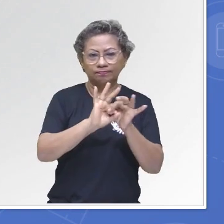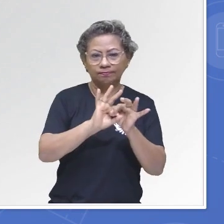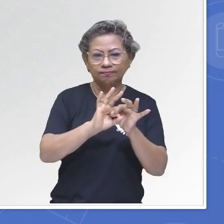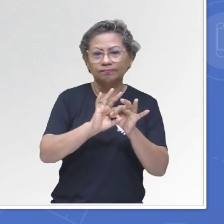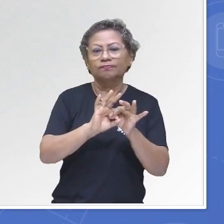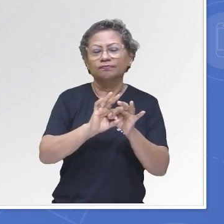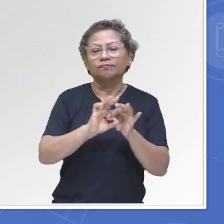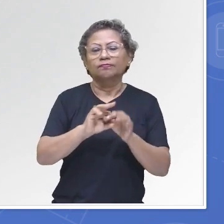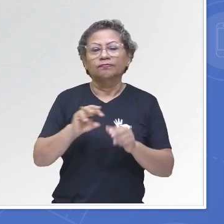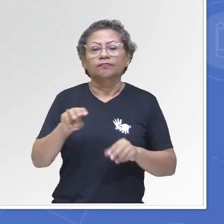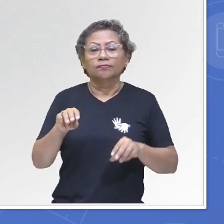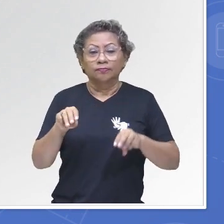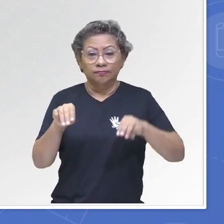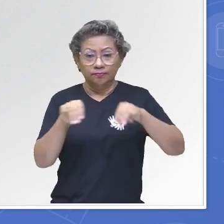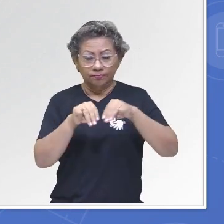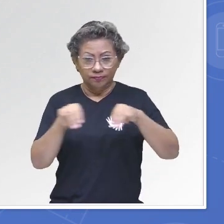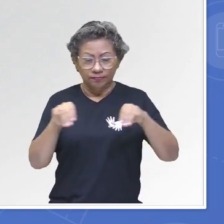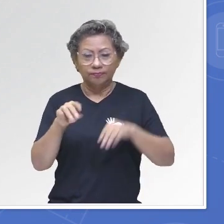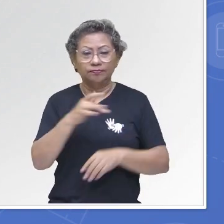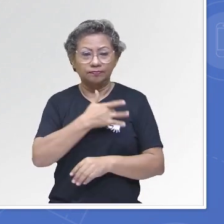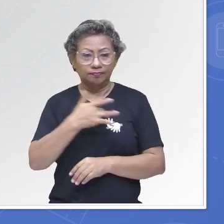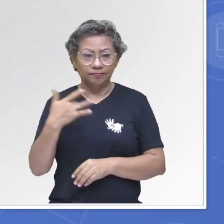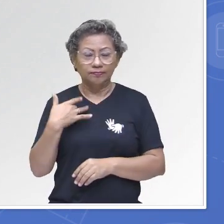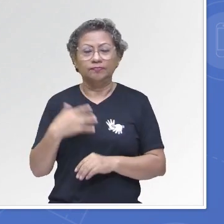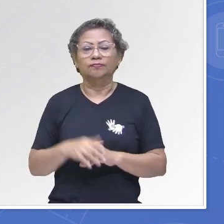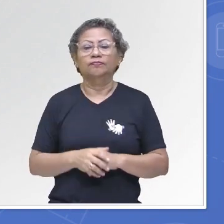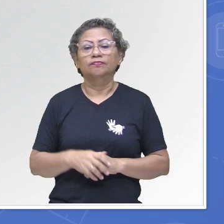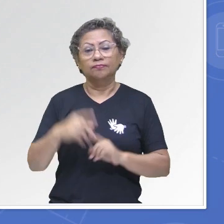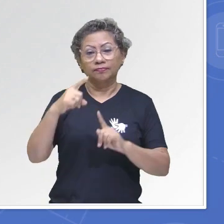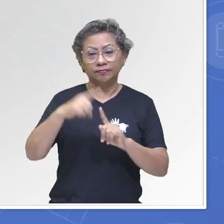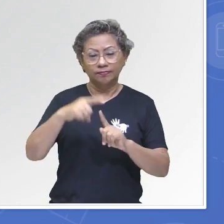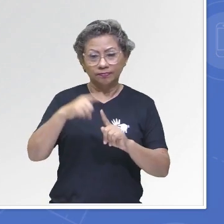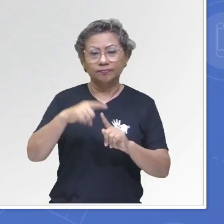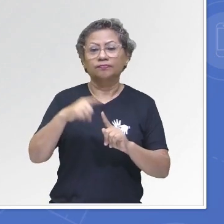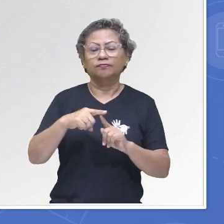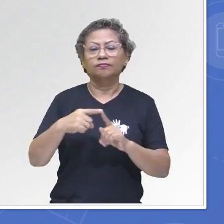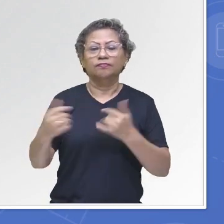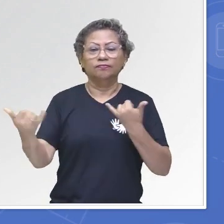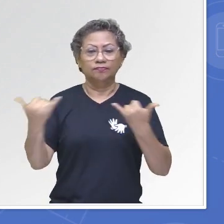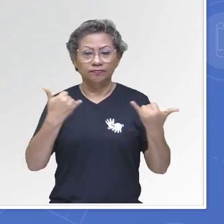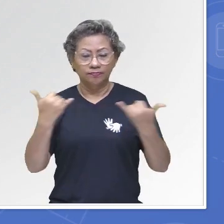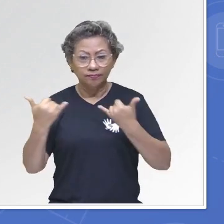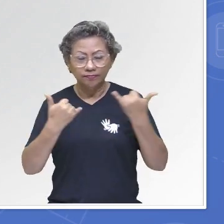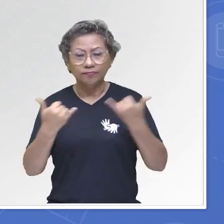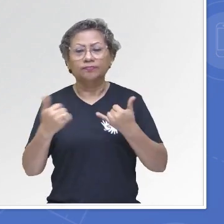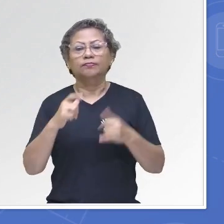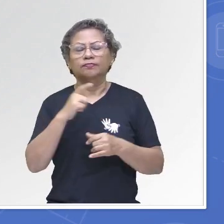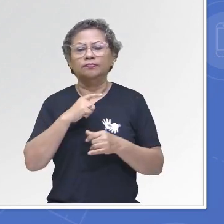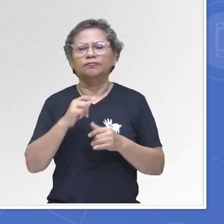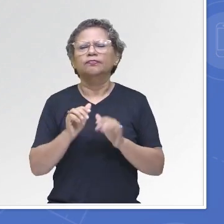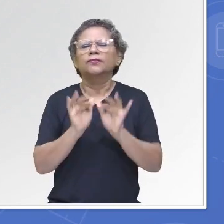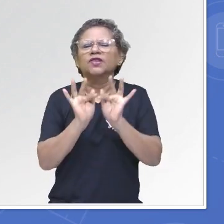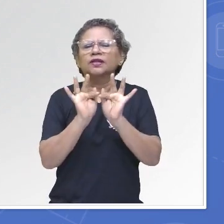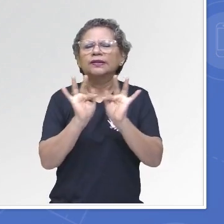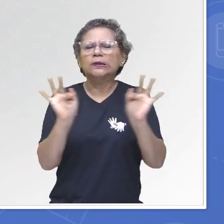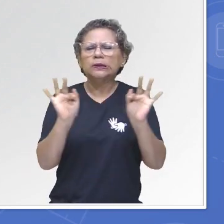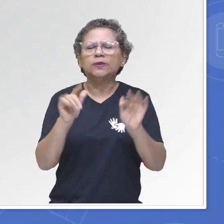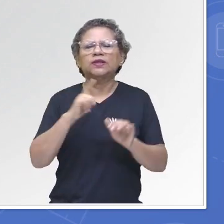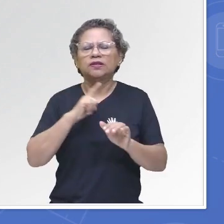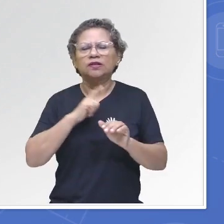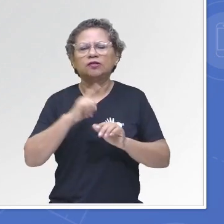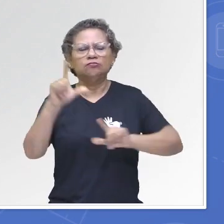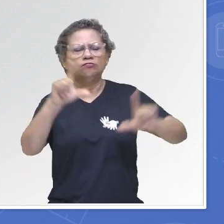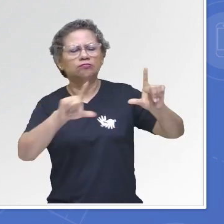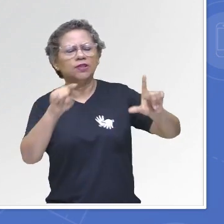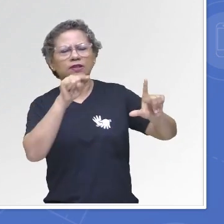Saúde. Então esse tipo de notícia, né, esse tipo de texto é bastante comum a gente ver aí nos